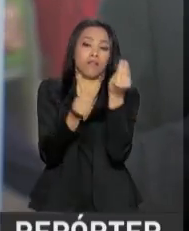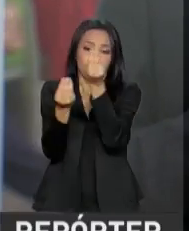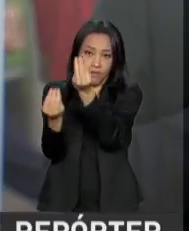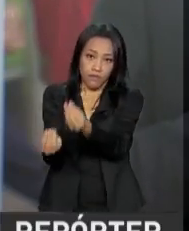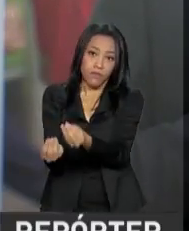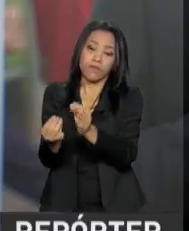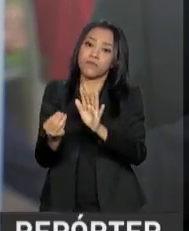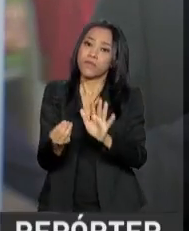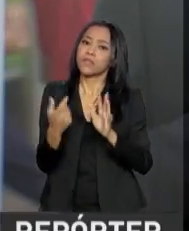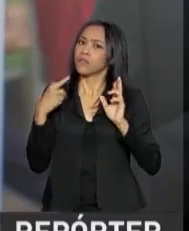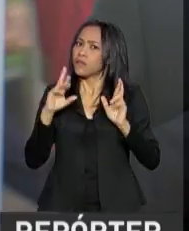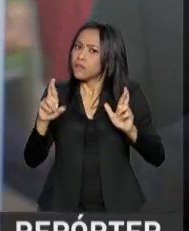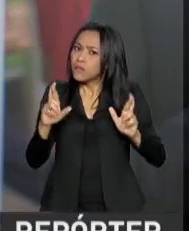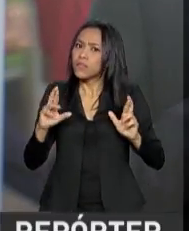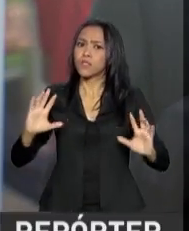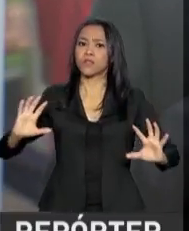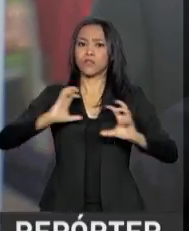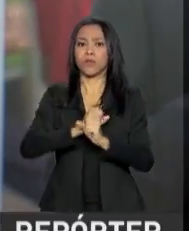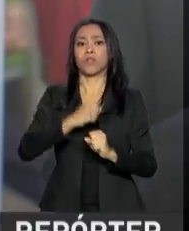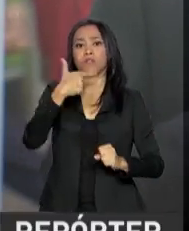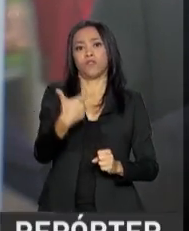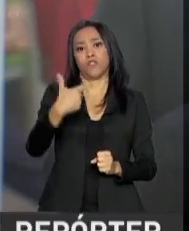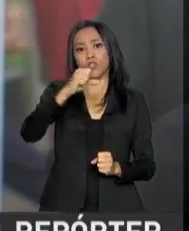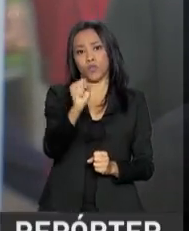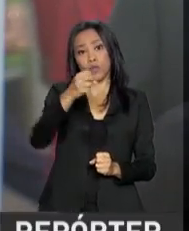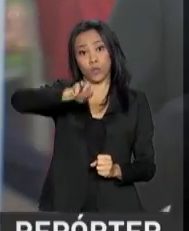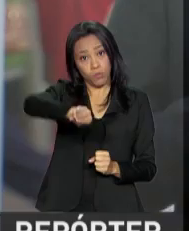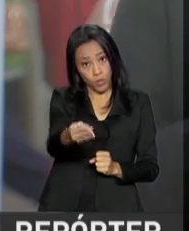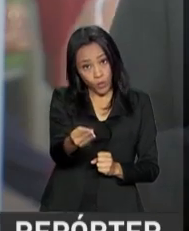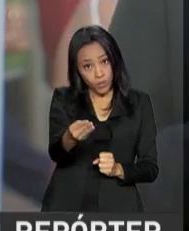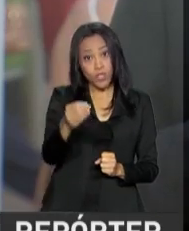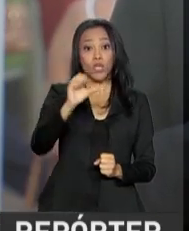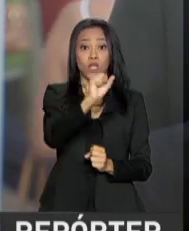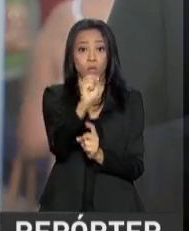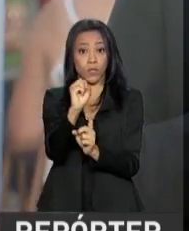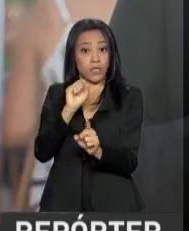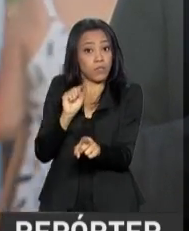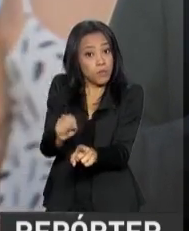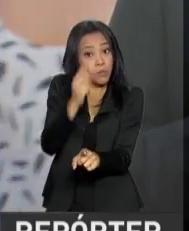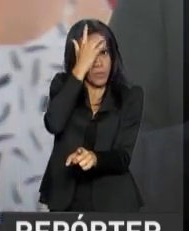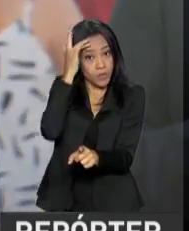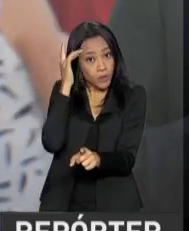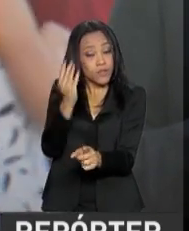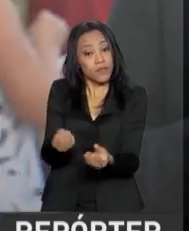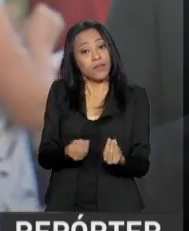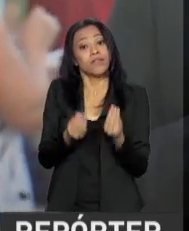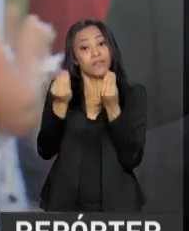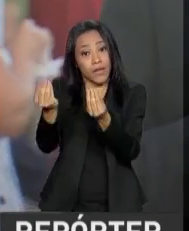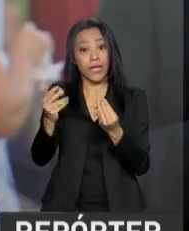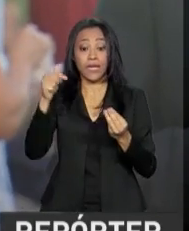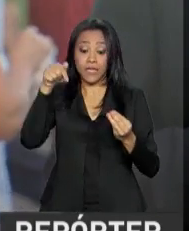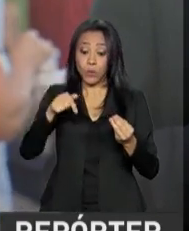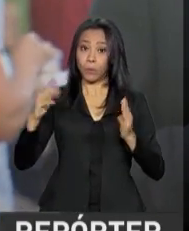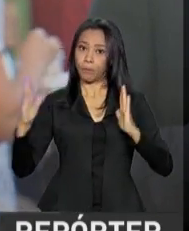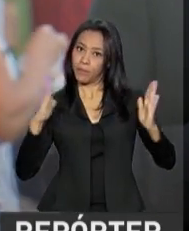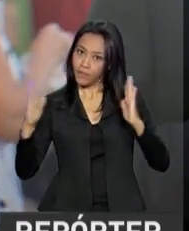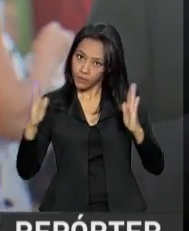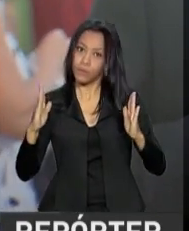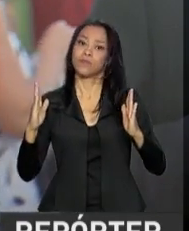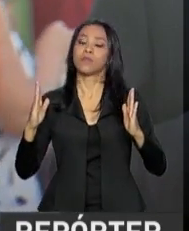a estimativa é que o total de 28 milhões e 800 mil pessoas façam a entrega dentro do período estipulado